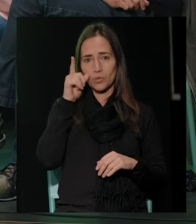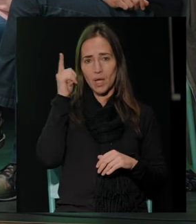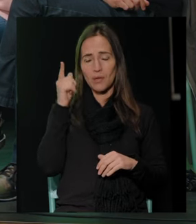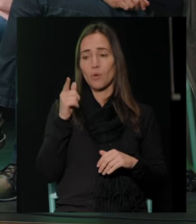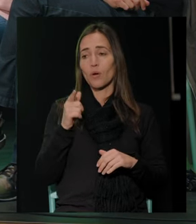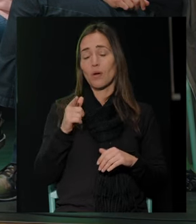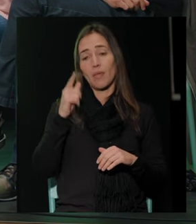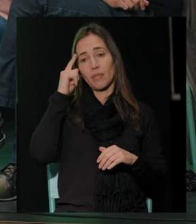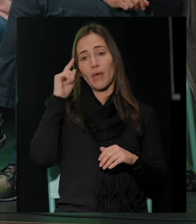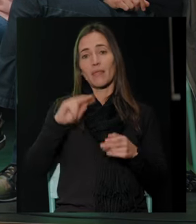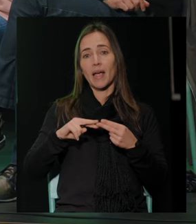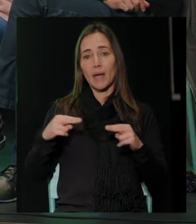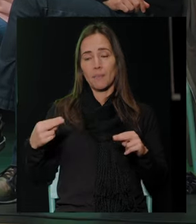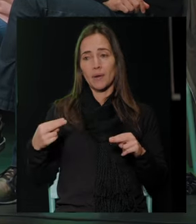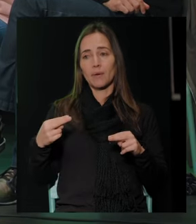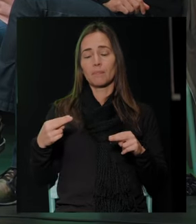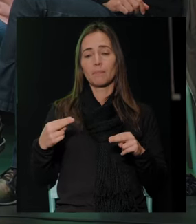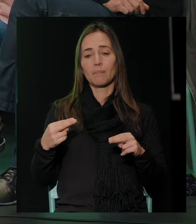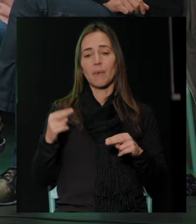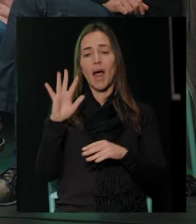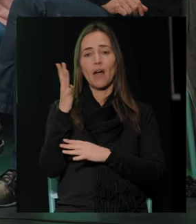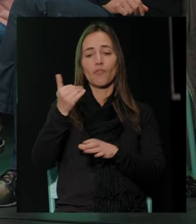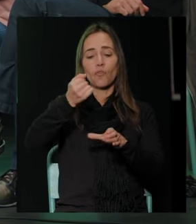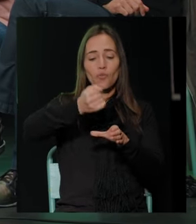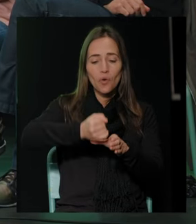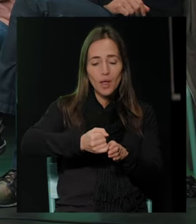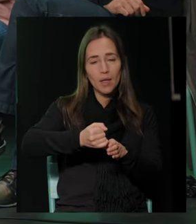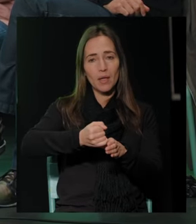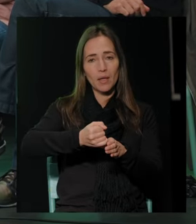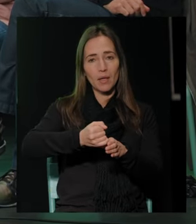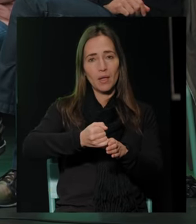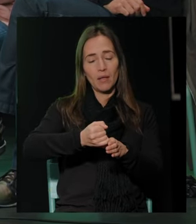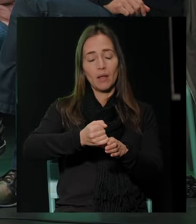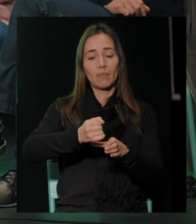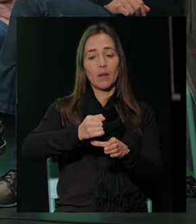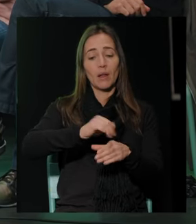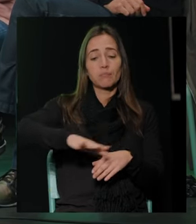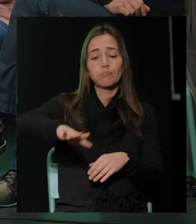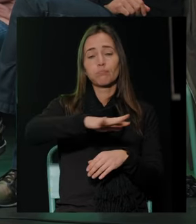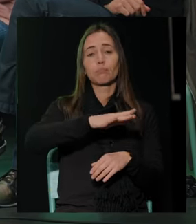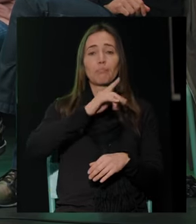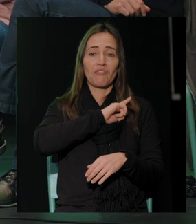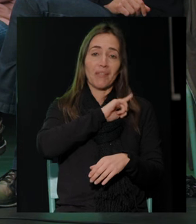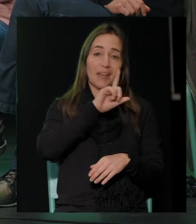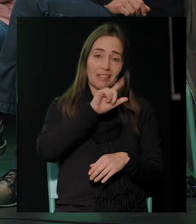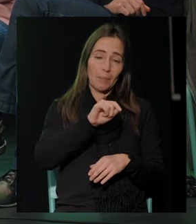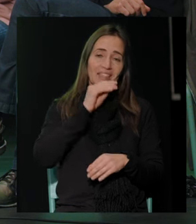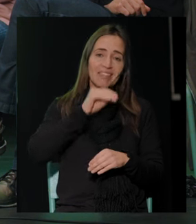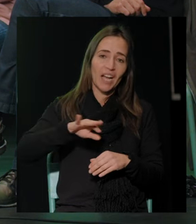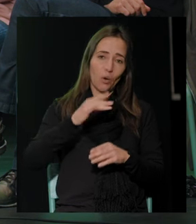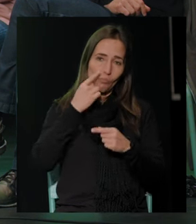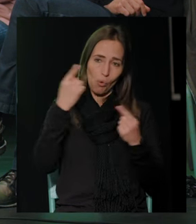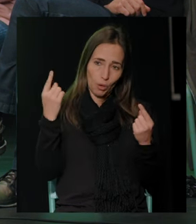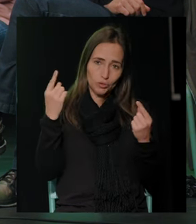Câmara Municipal. Para plantar árvores em propriedades privadas e também públicas. E